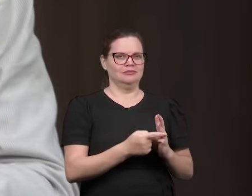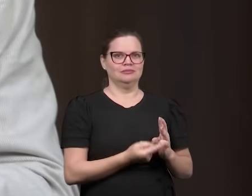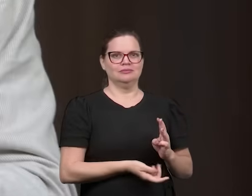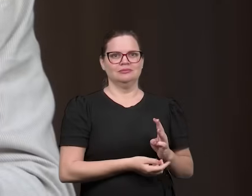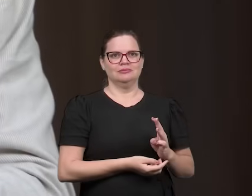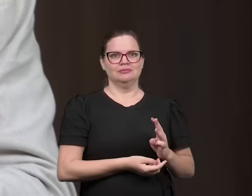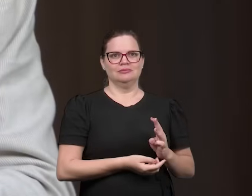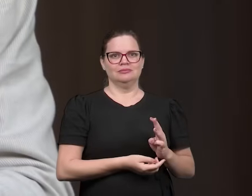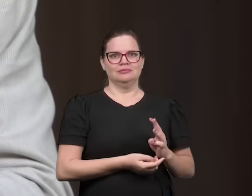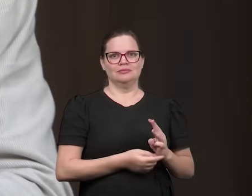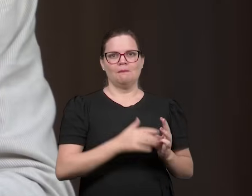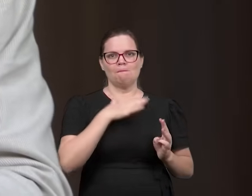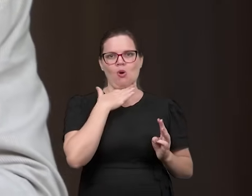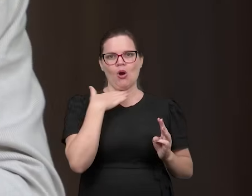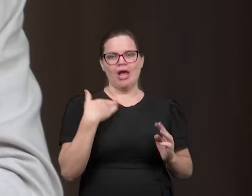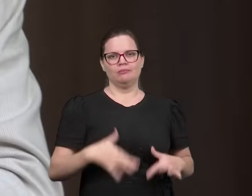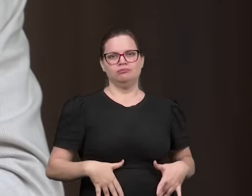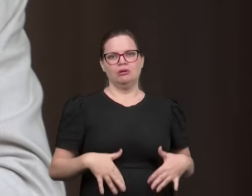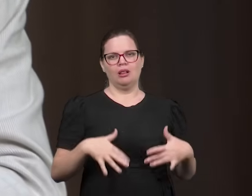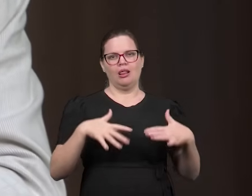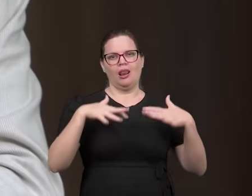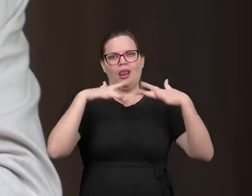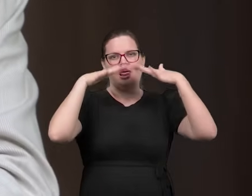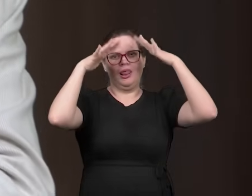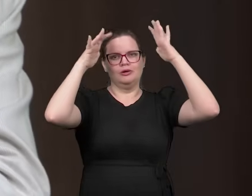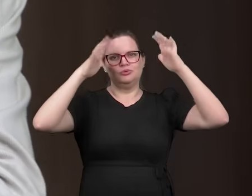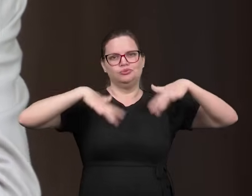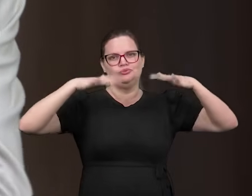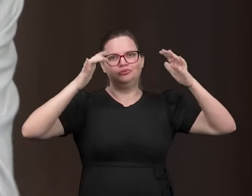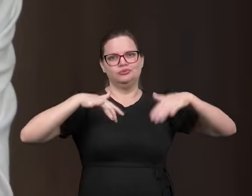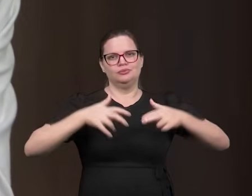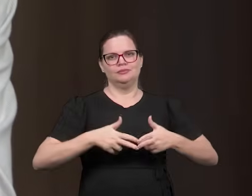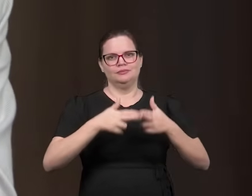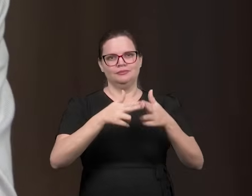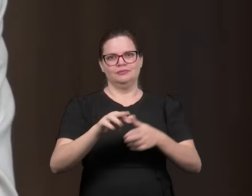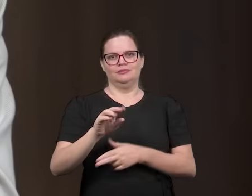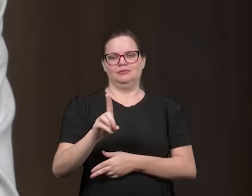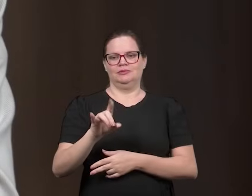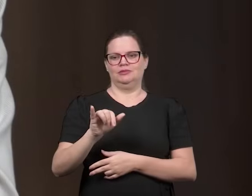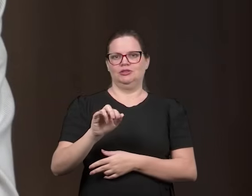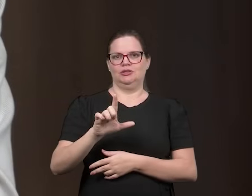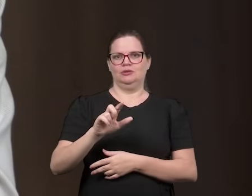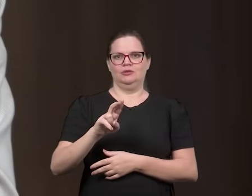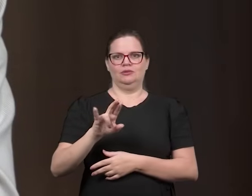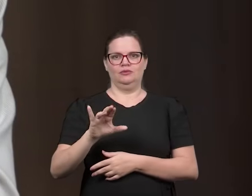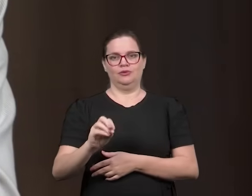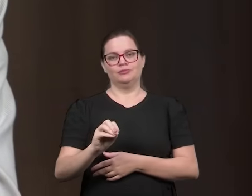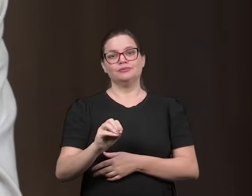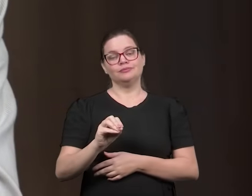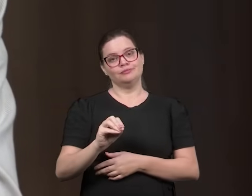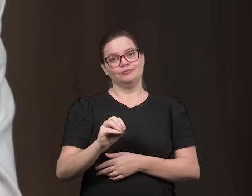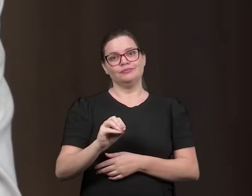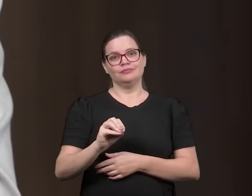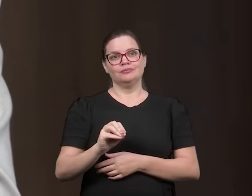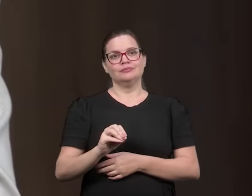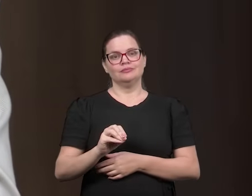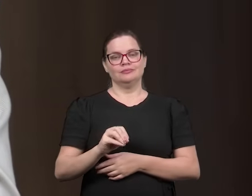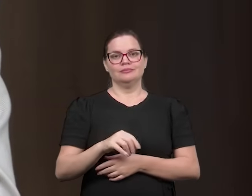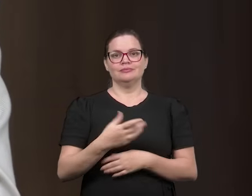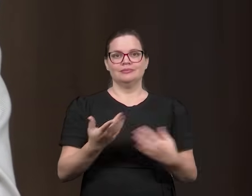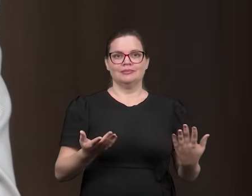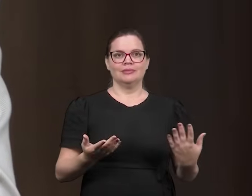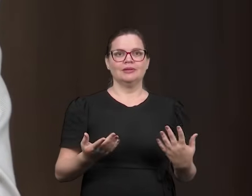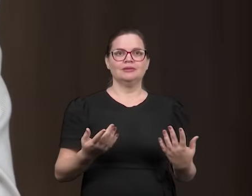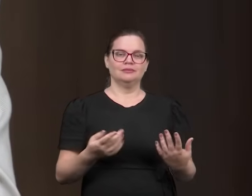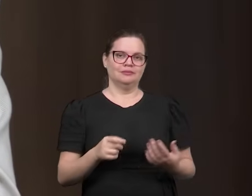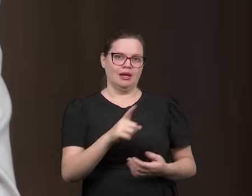Eles todos pereceram nas águas do dilúvio. E, na verdade, eles tiveram uma grande responsabilidade com